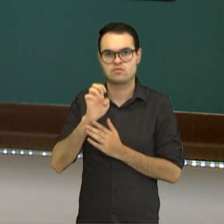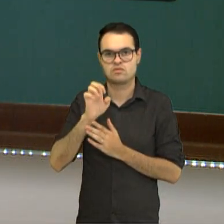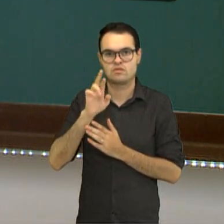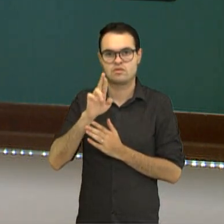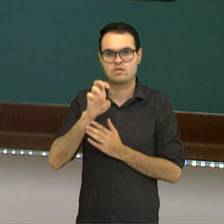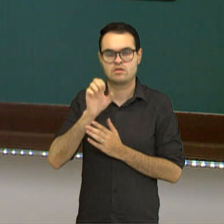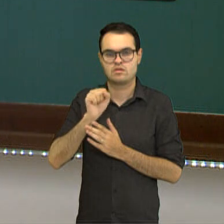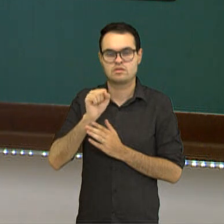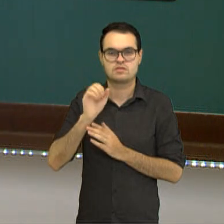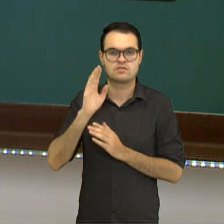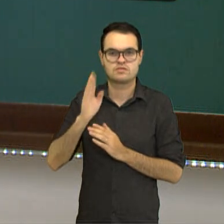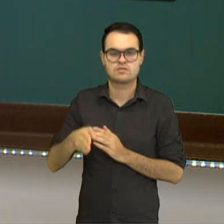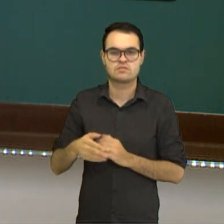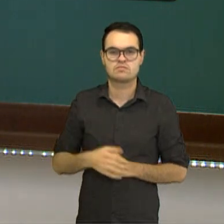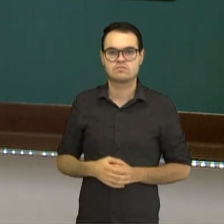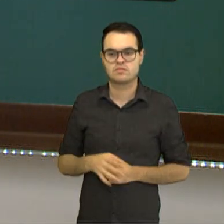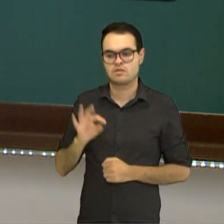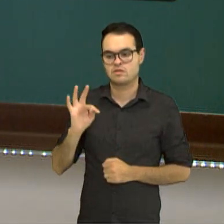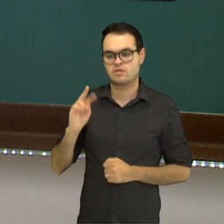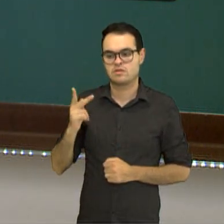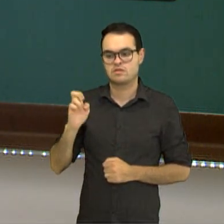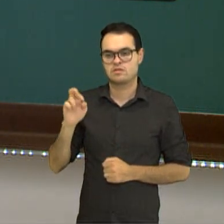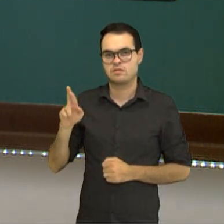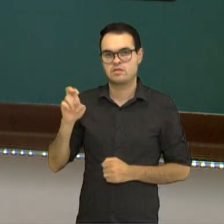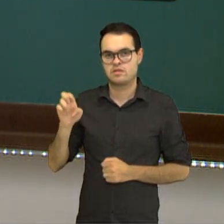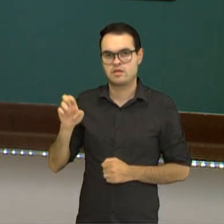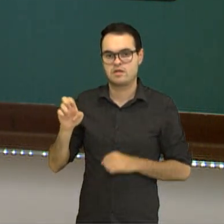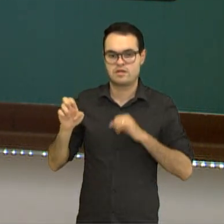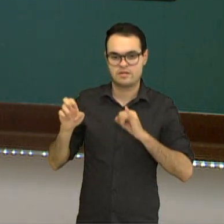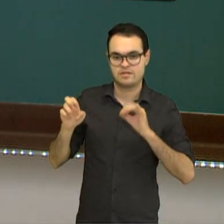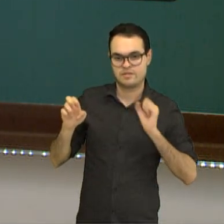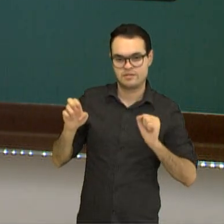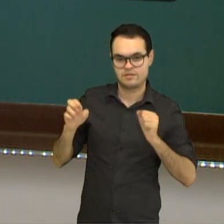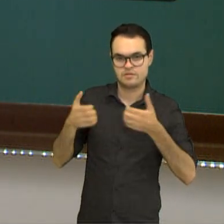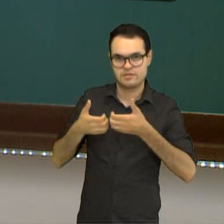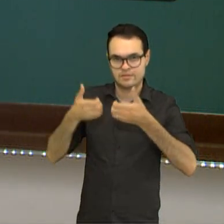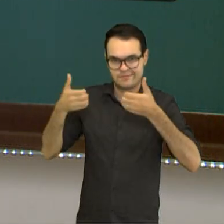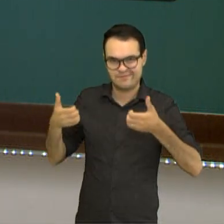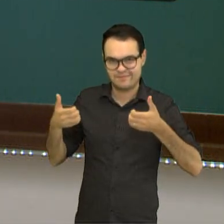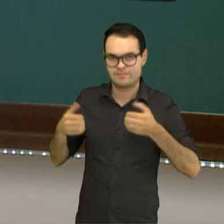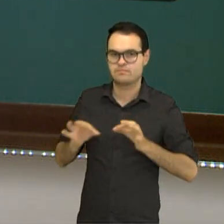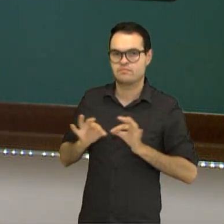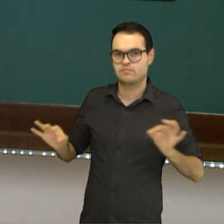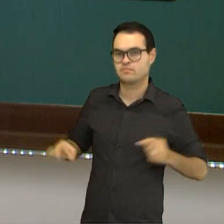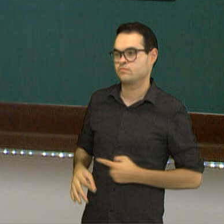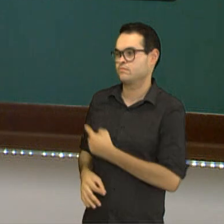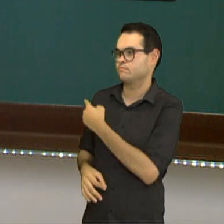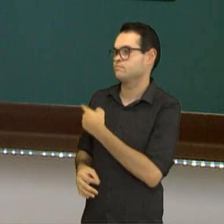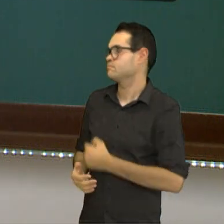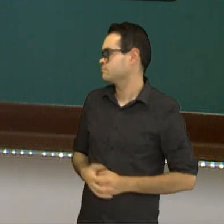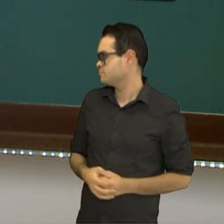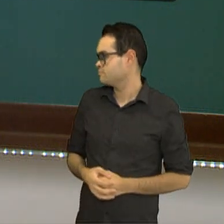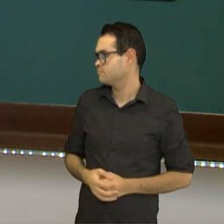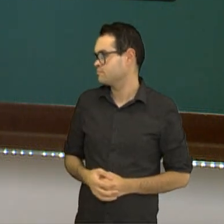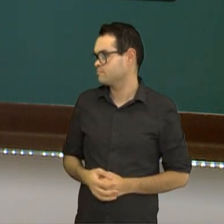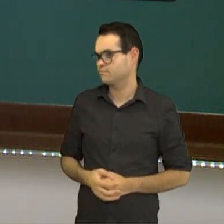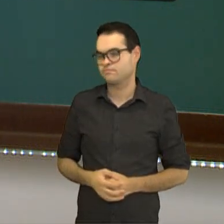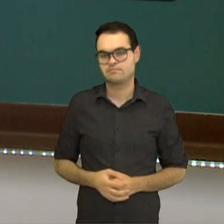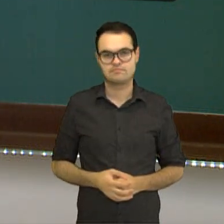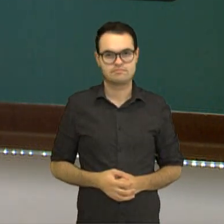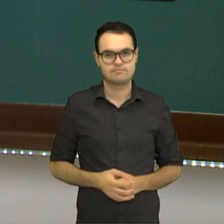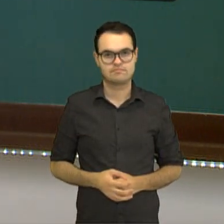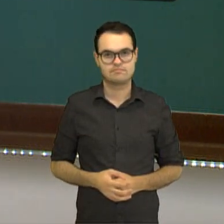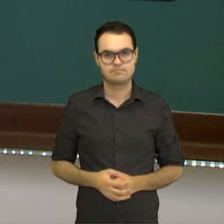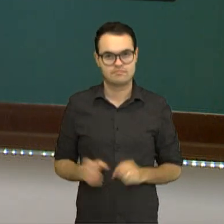poderia colocar assim, ó. There is some things that I think about and only able expressions can capture